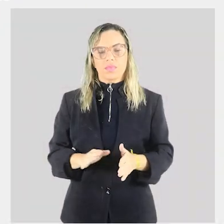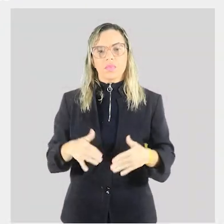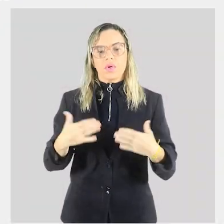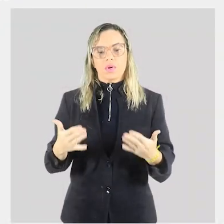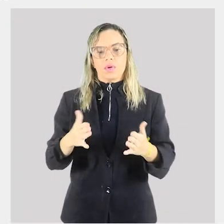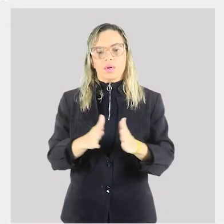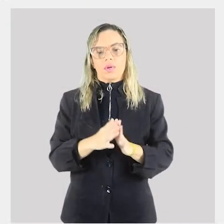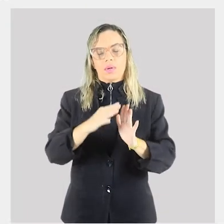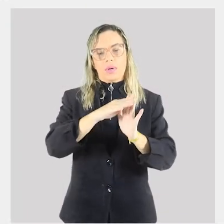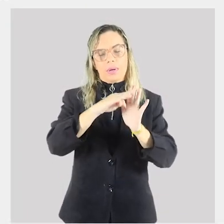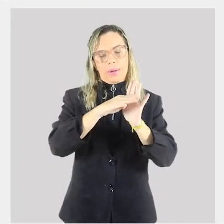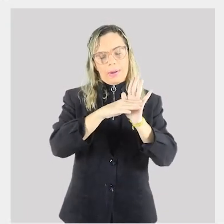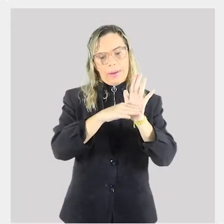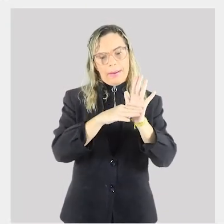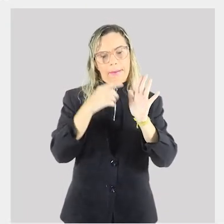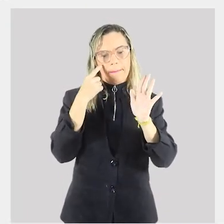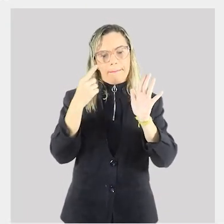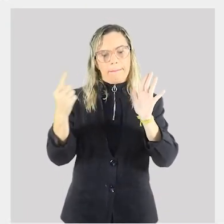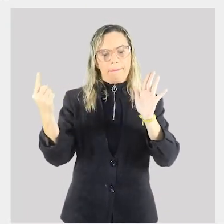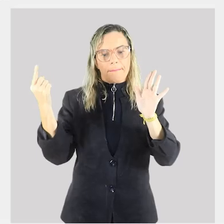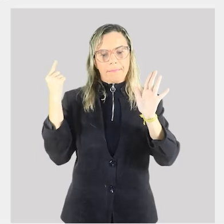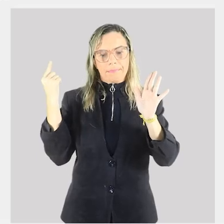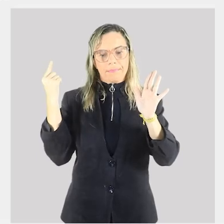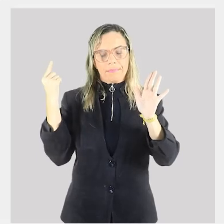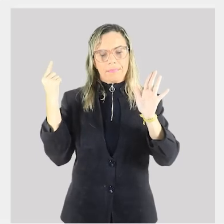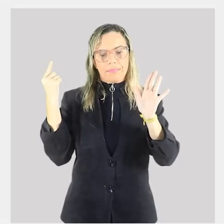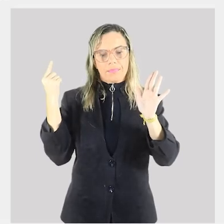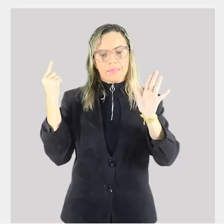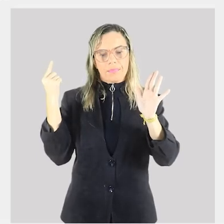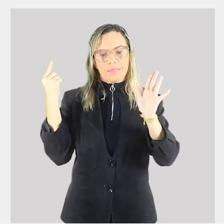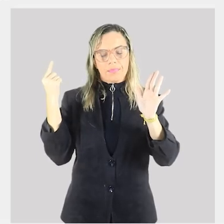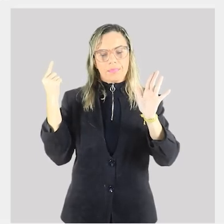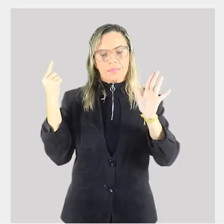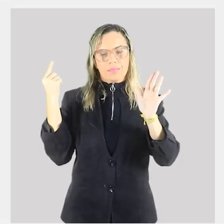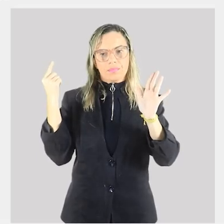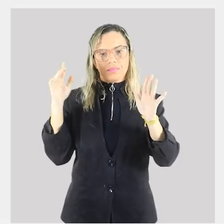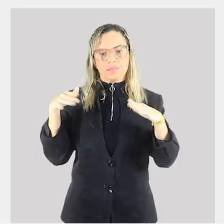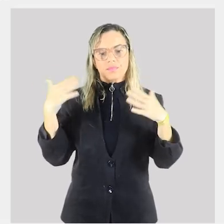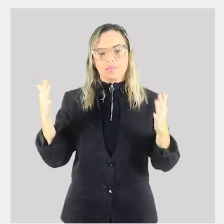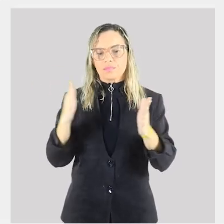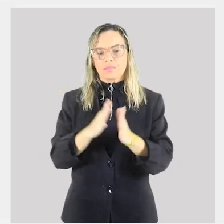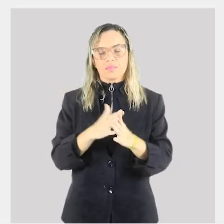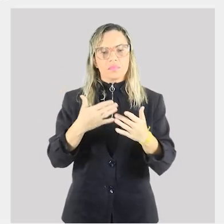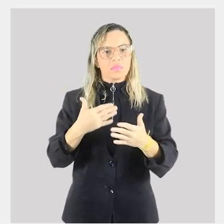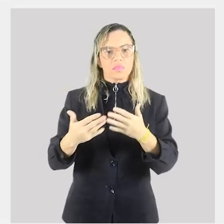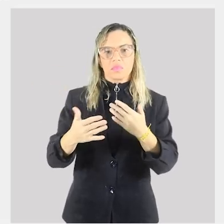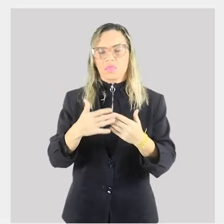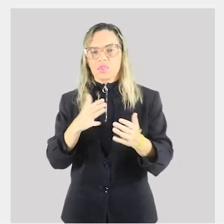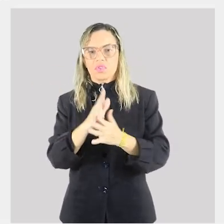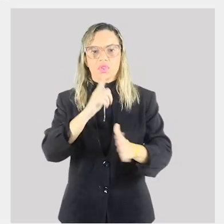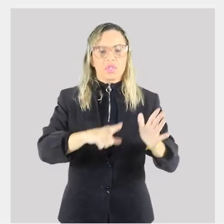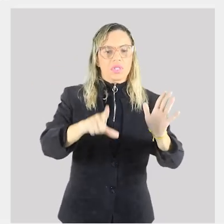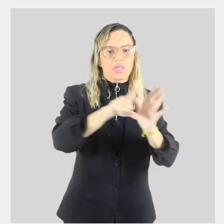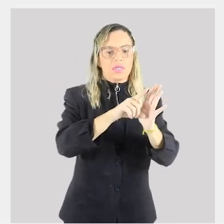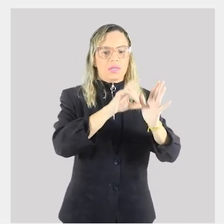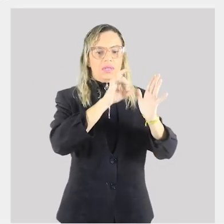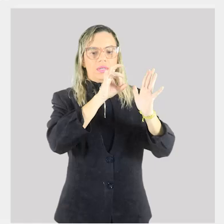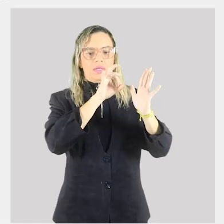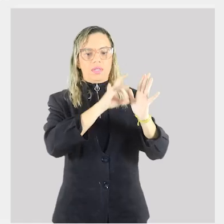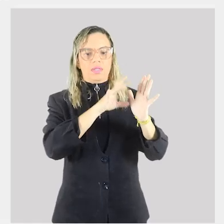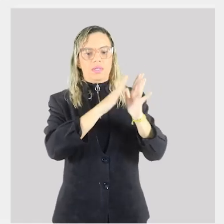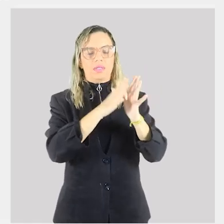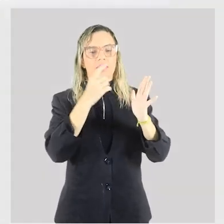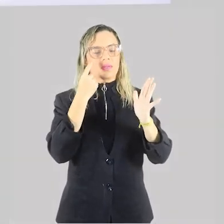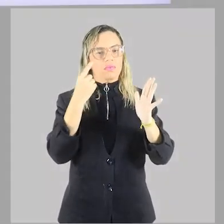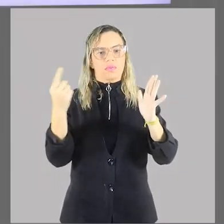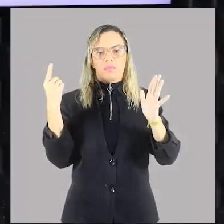Trata-se de um controle permanente, automático e independente de legalidade. Independente de lei específica, Independente